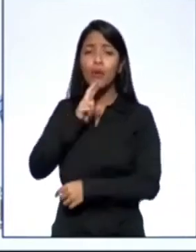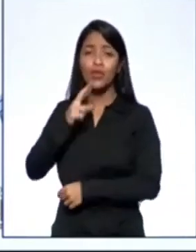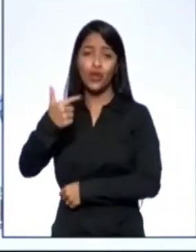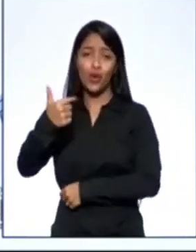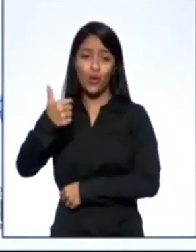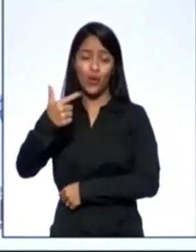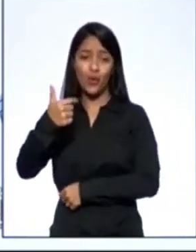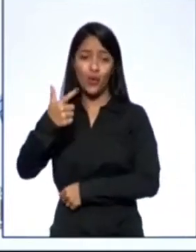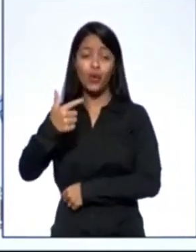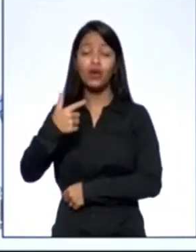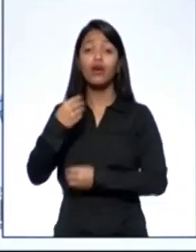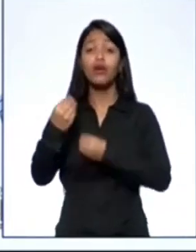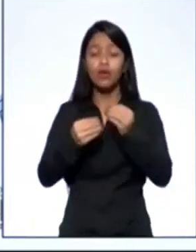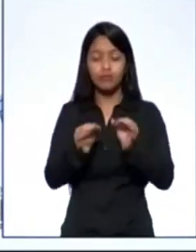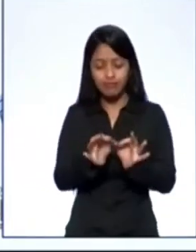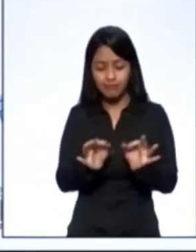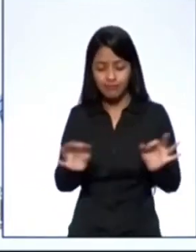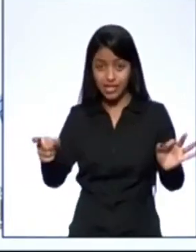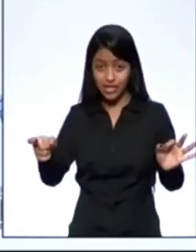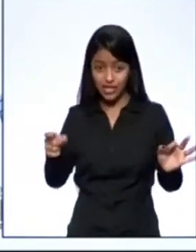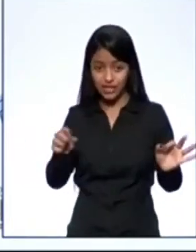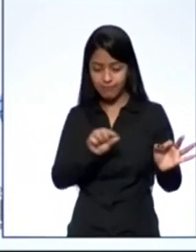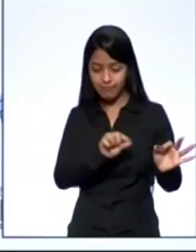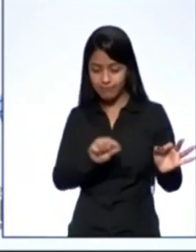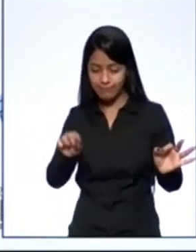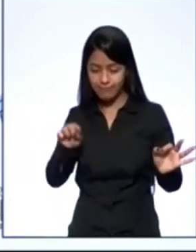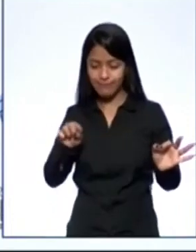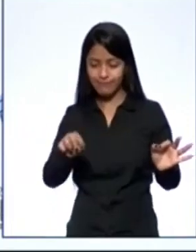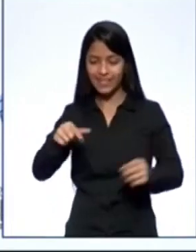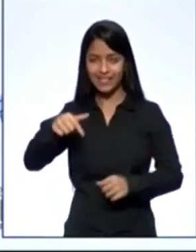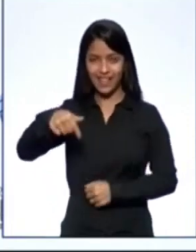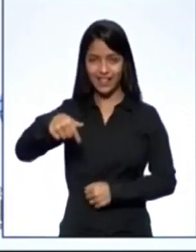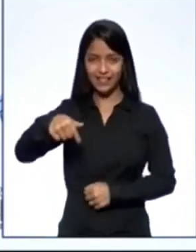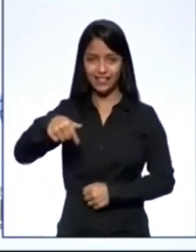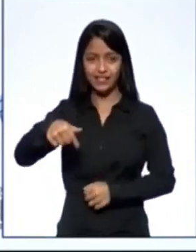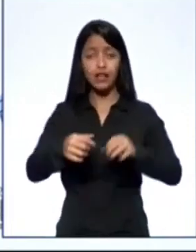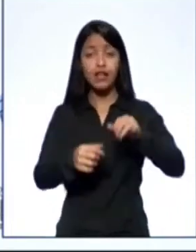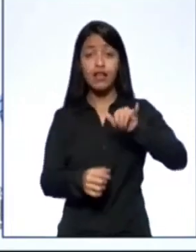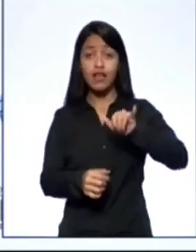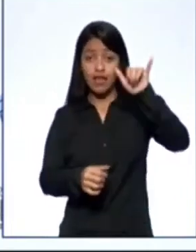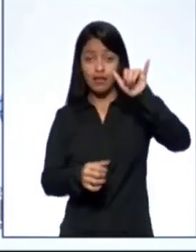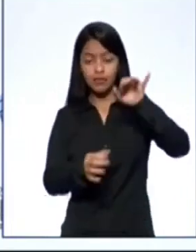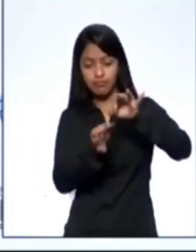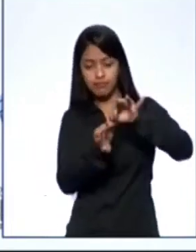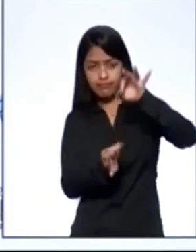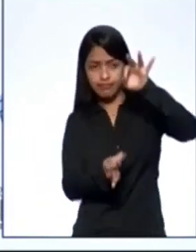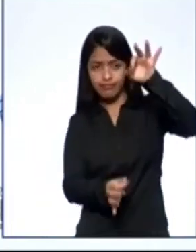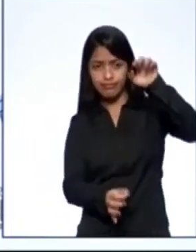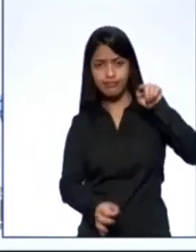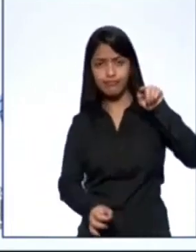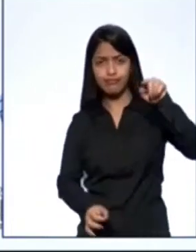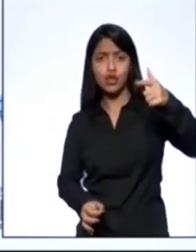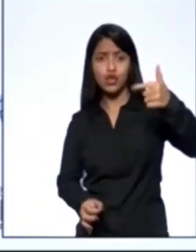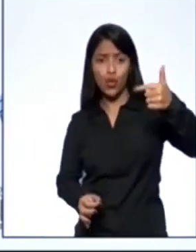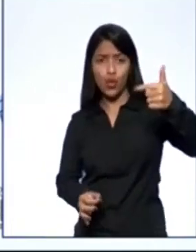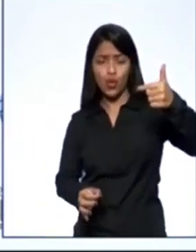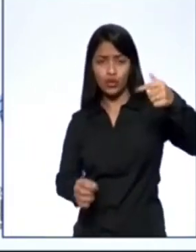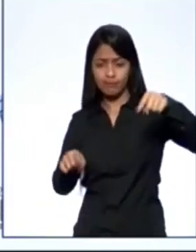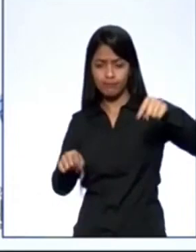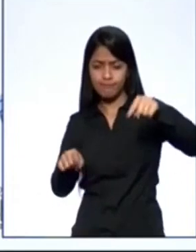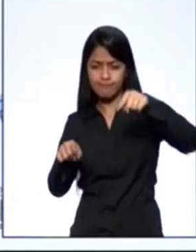sétima x12 nuit agora a gente calma fica tranquilo sem achar um